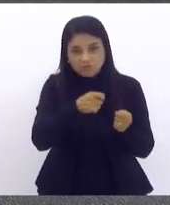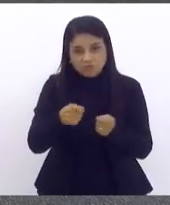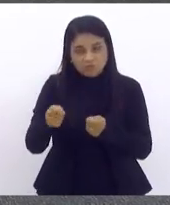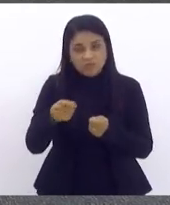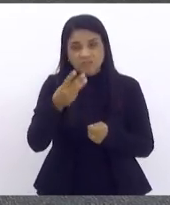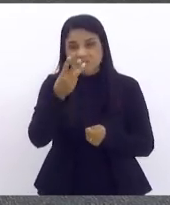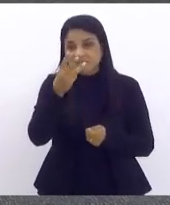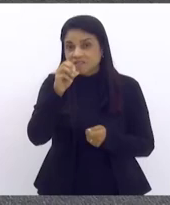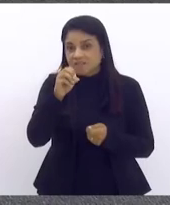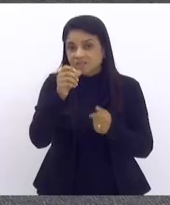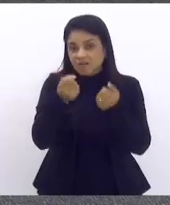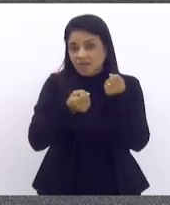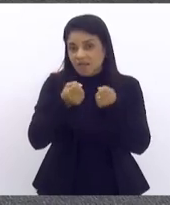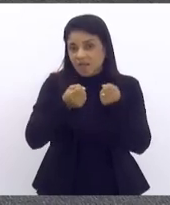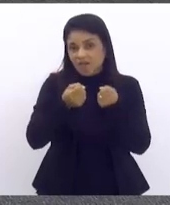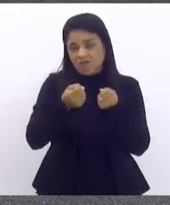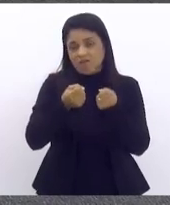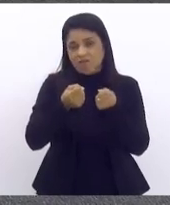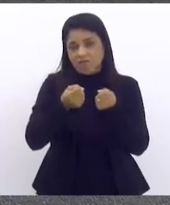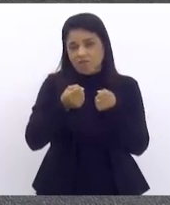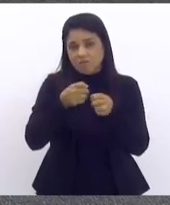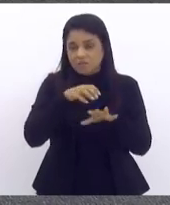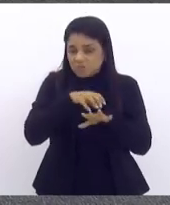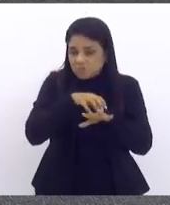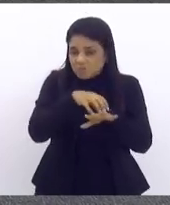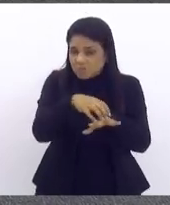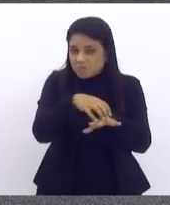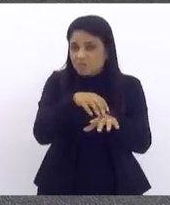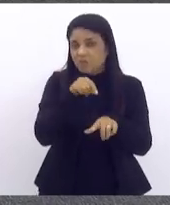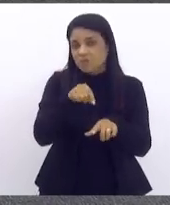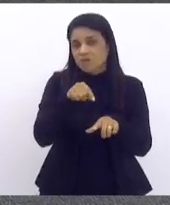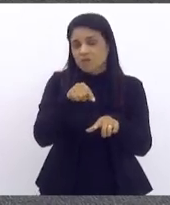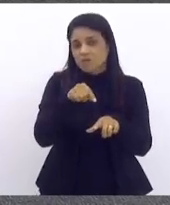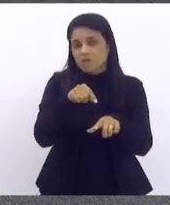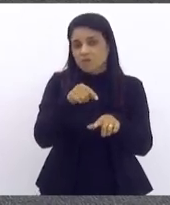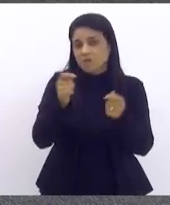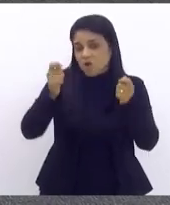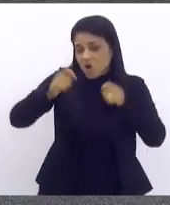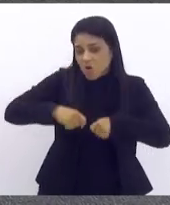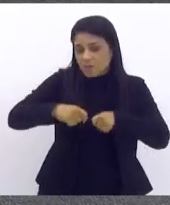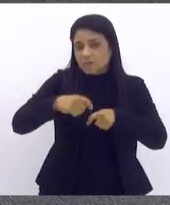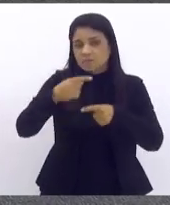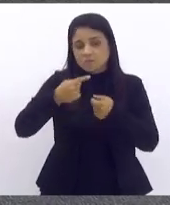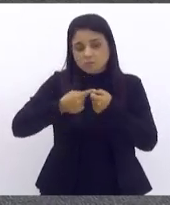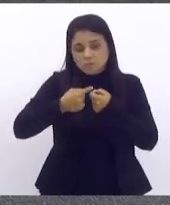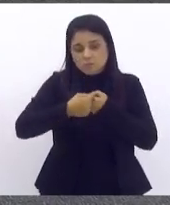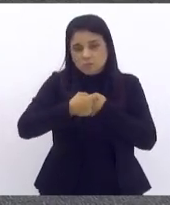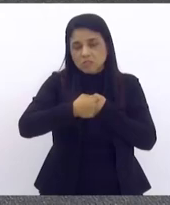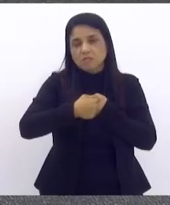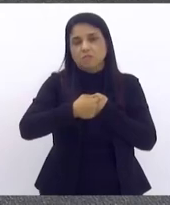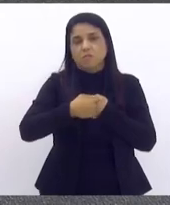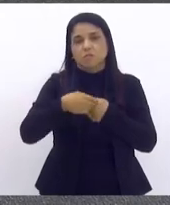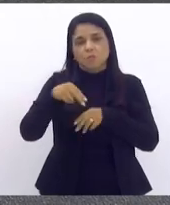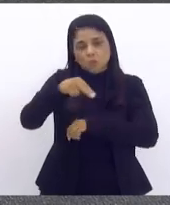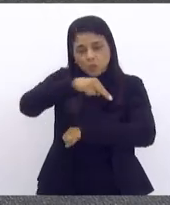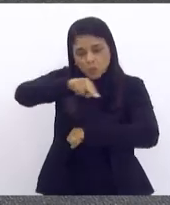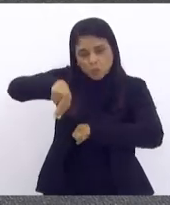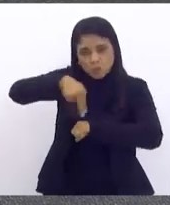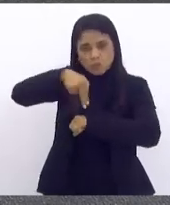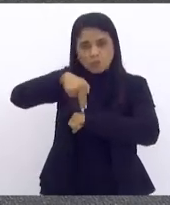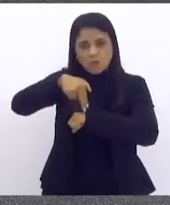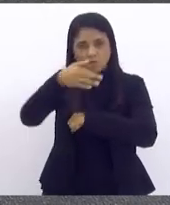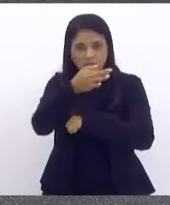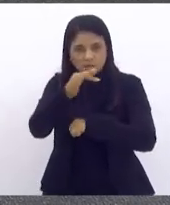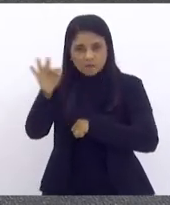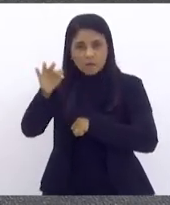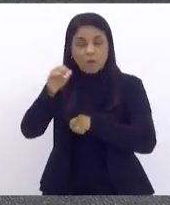Cabe... A questão de trânsito é uma competência concorrente do município, da União Federal e do Estado do Rio de Janeiro,